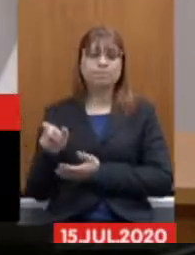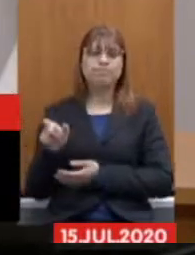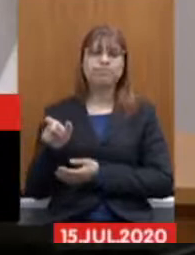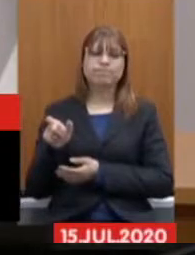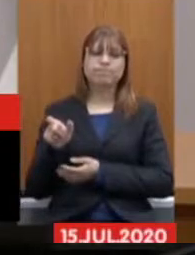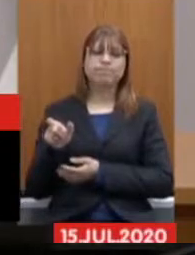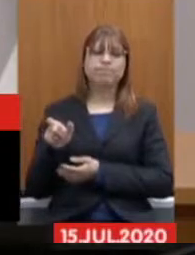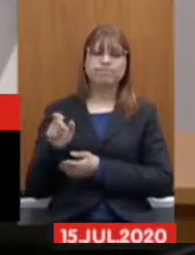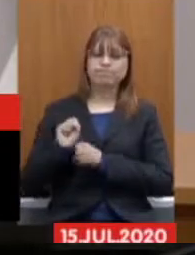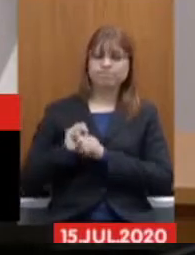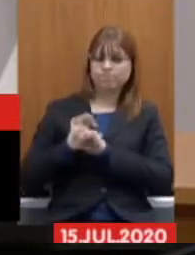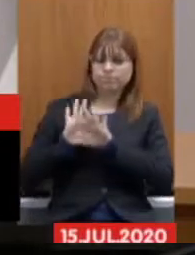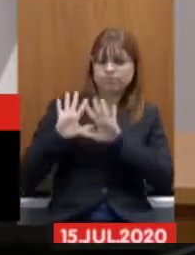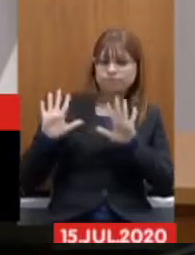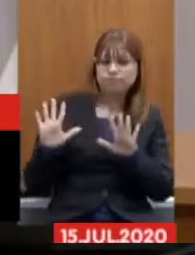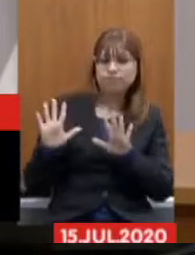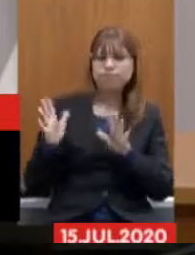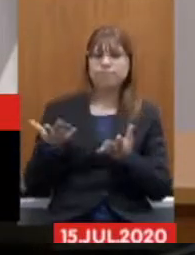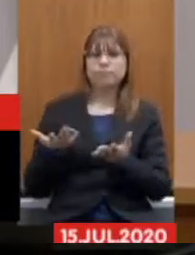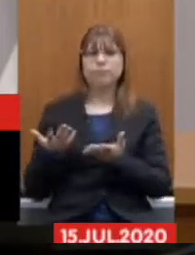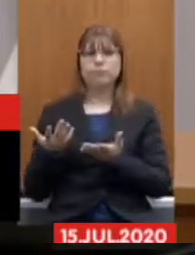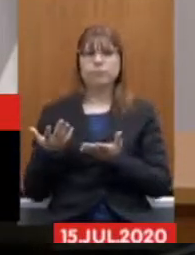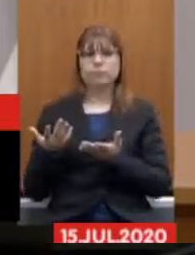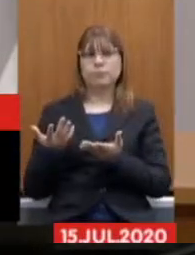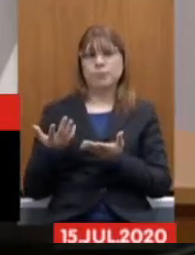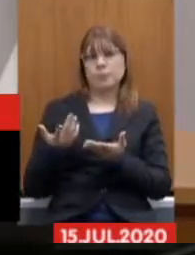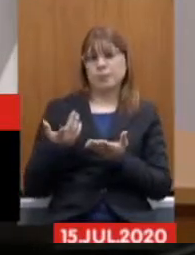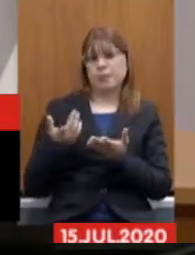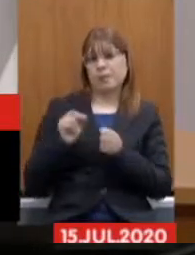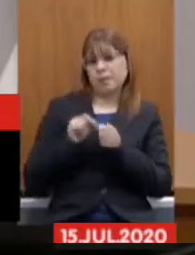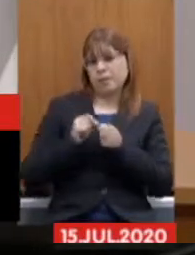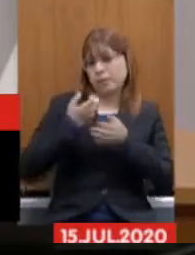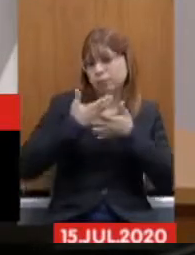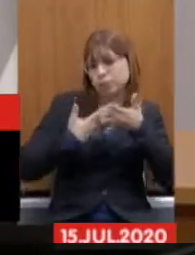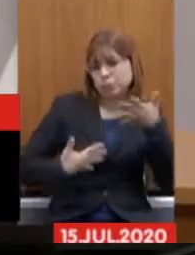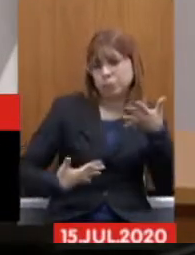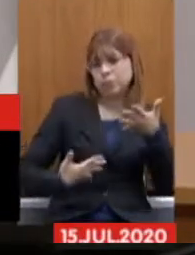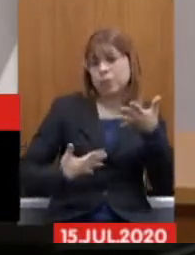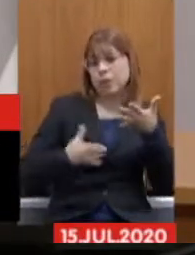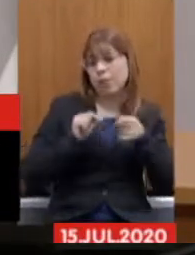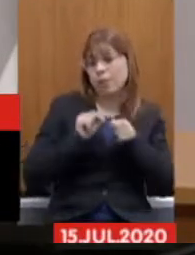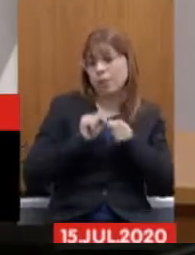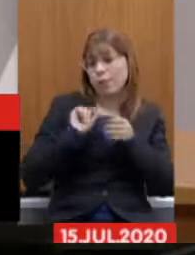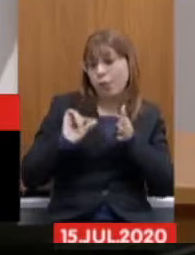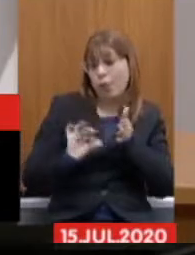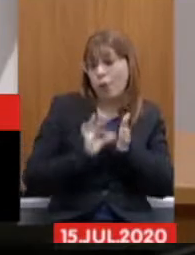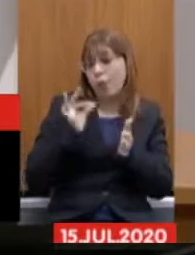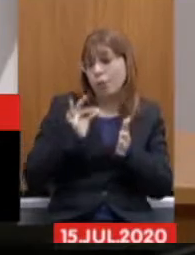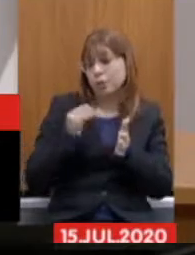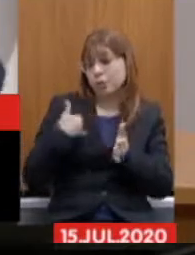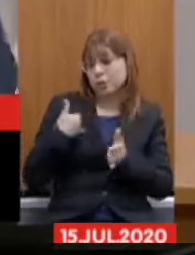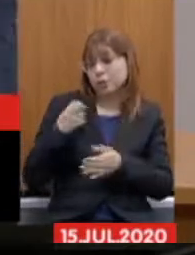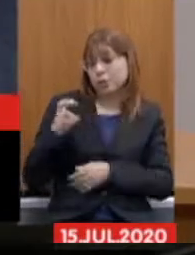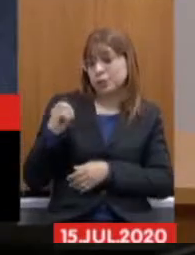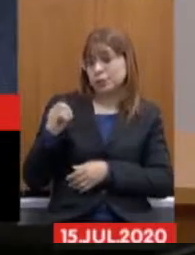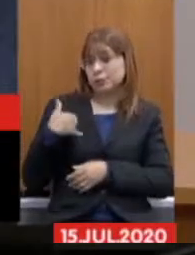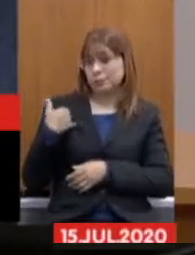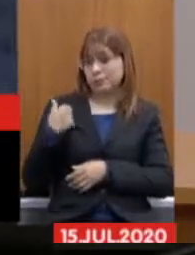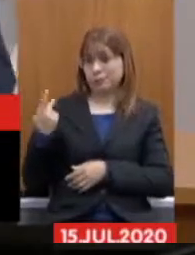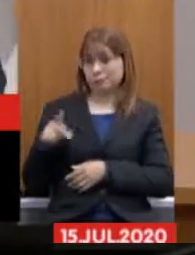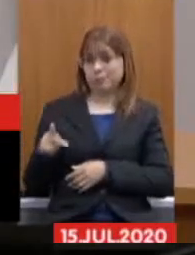plenitude da sua produção literária escrever um contrato social aos 50 anos de